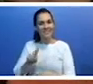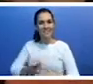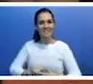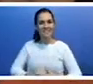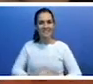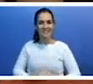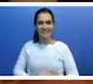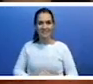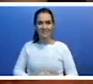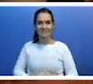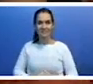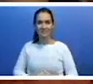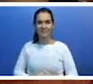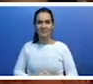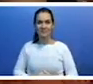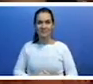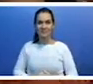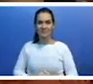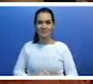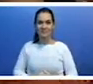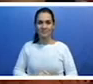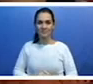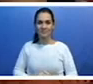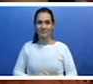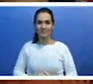desses aparelhos aqui.